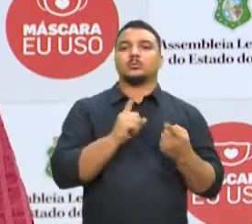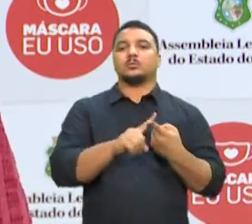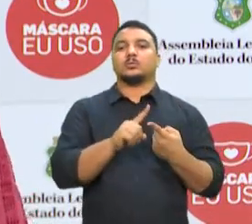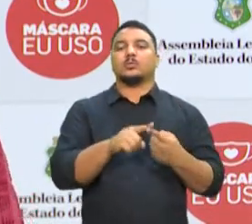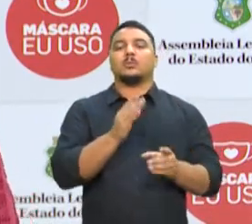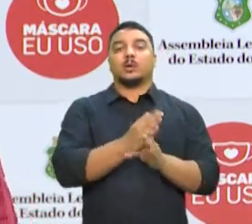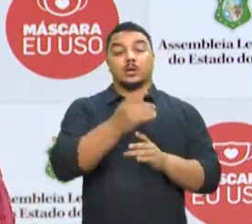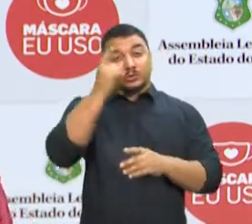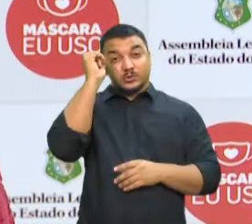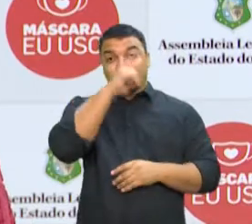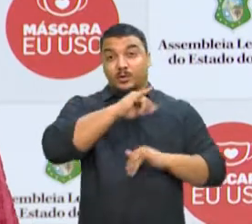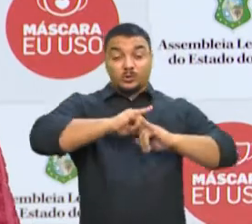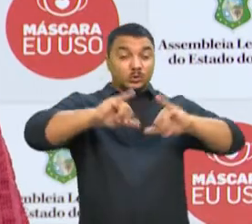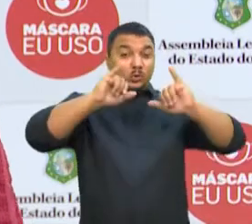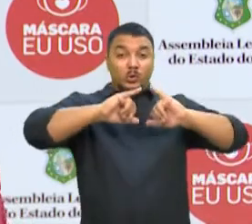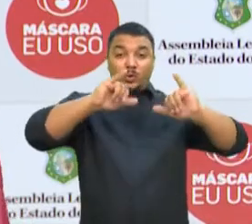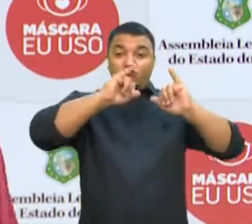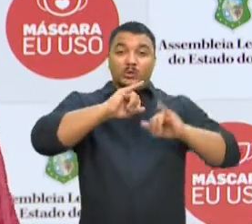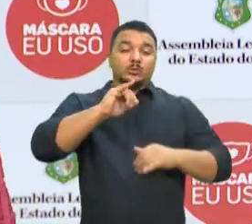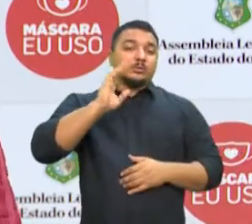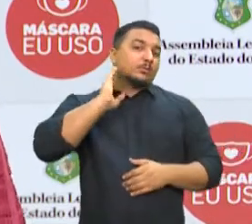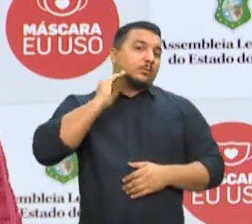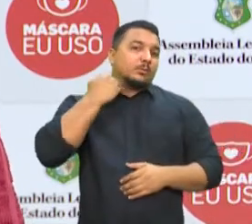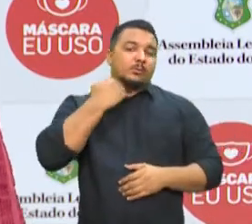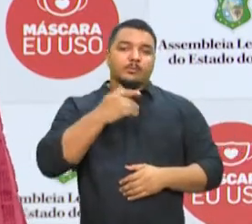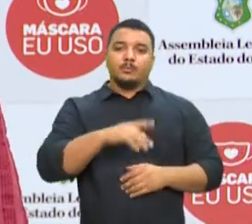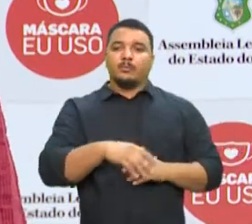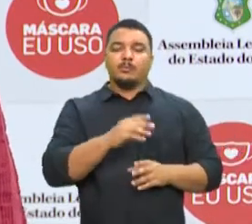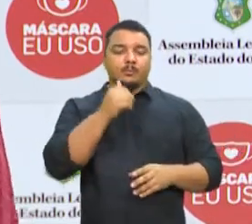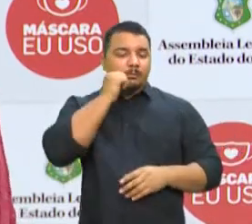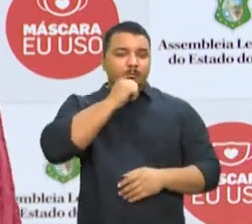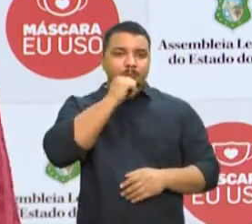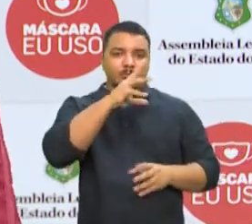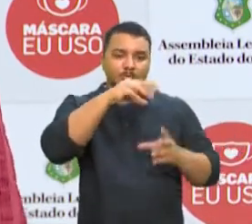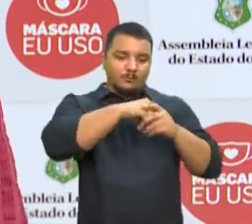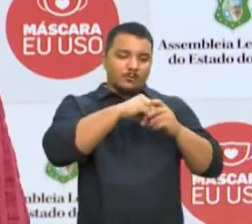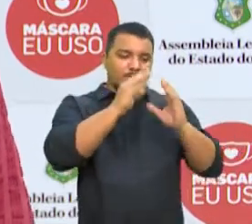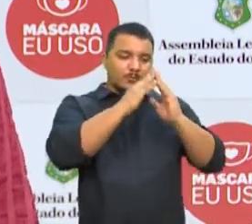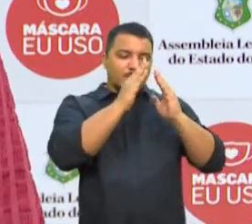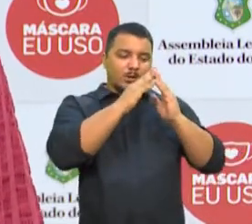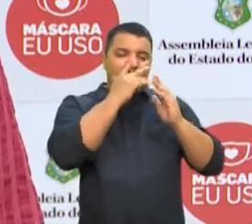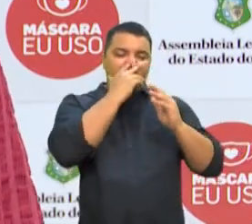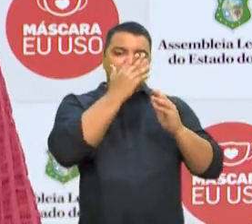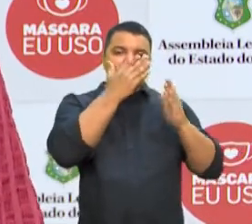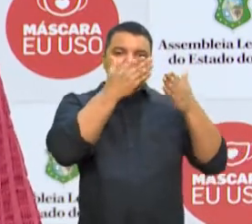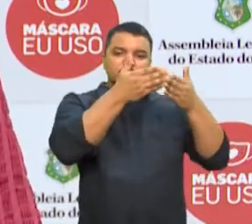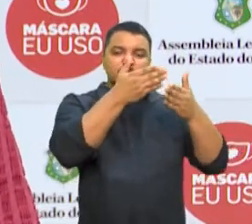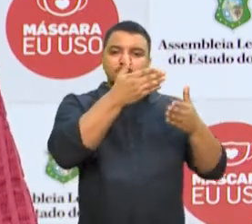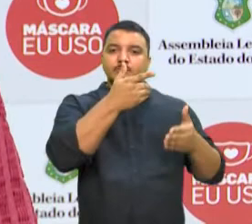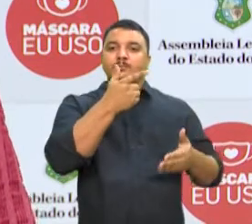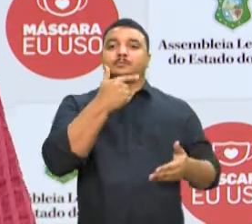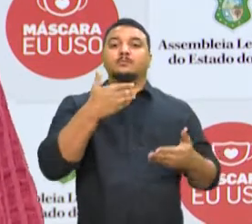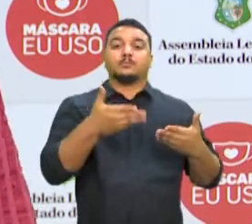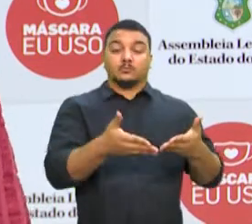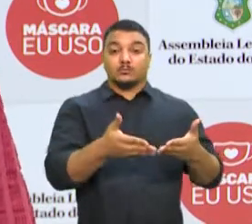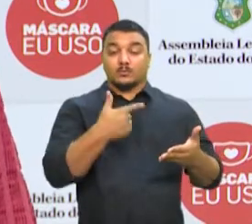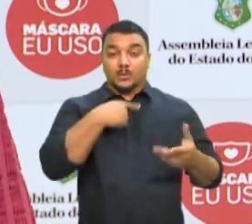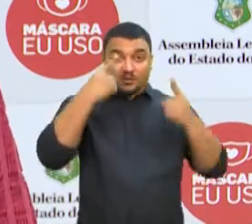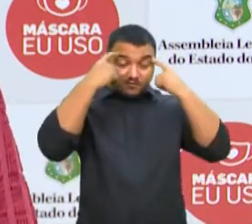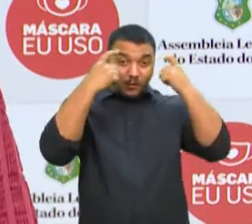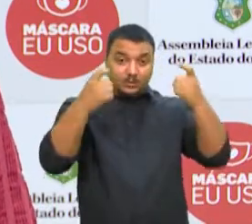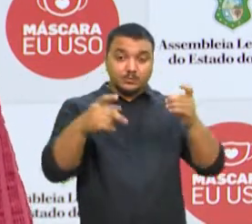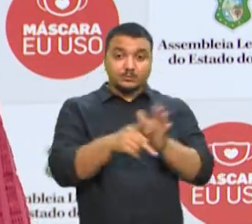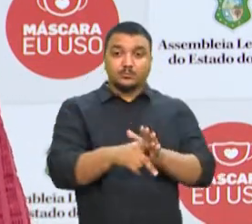denúncia. Então, essas mulheres que são vítimas da violência doméstica, né, dessas violências